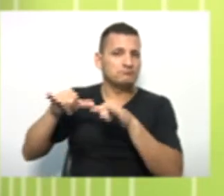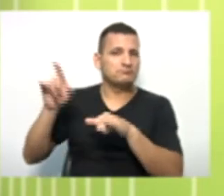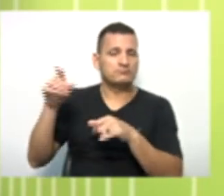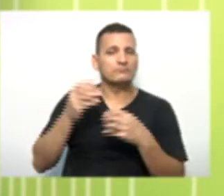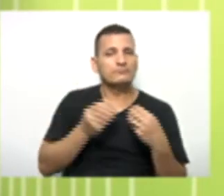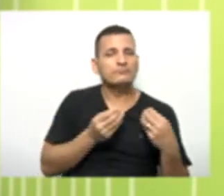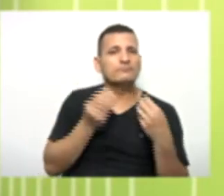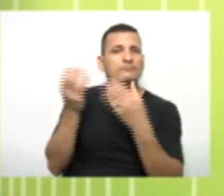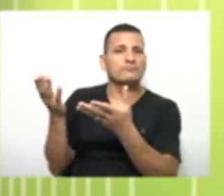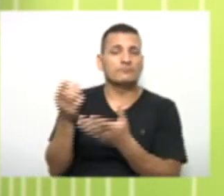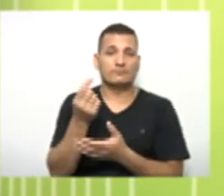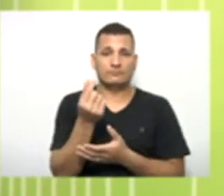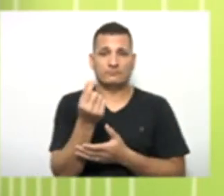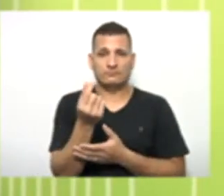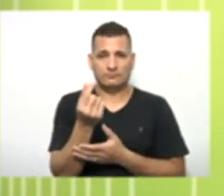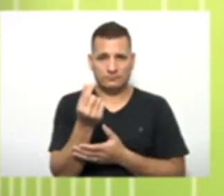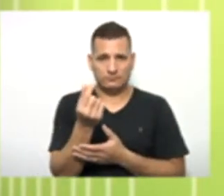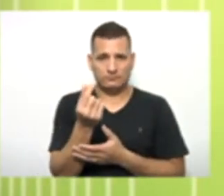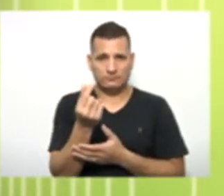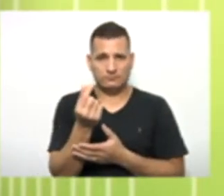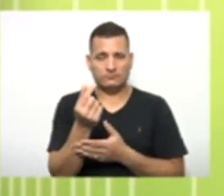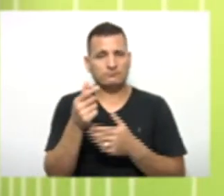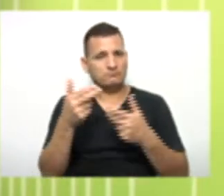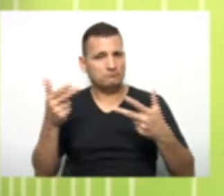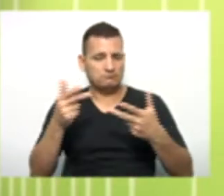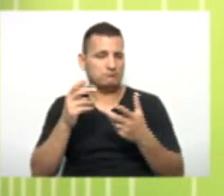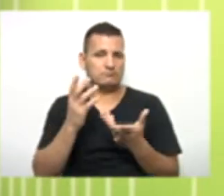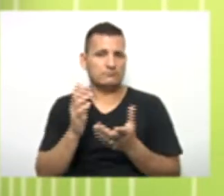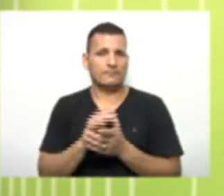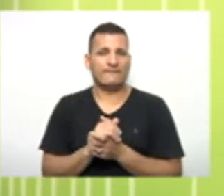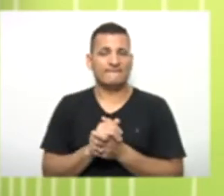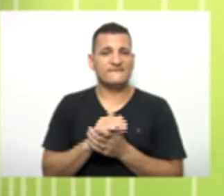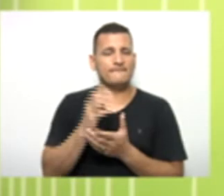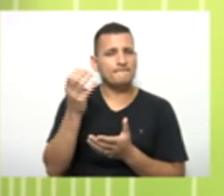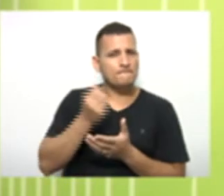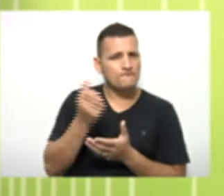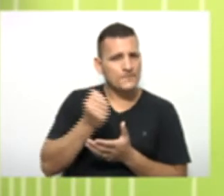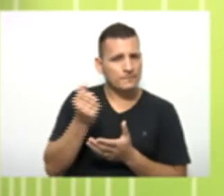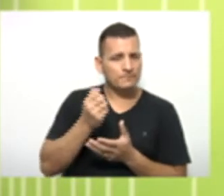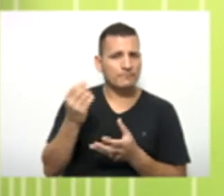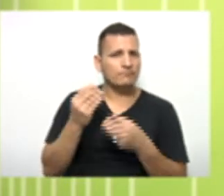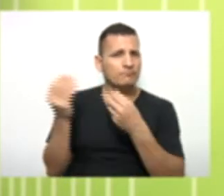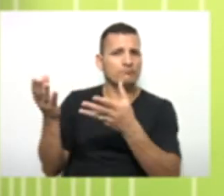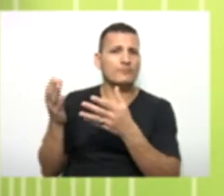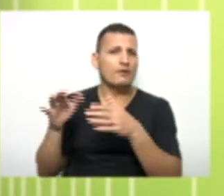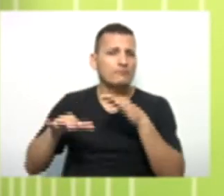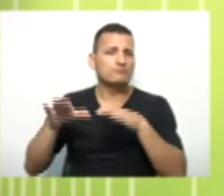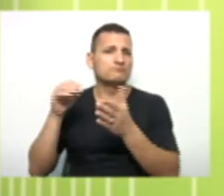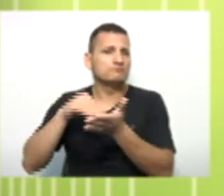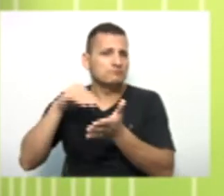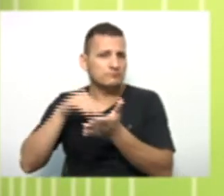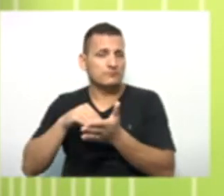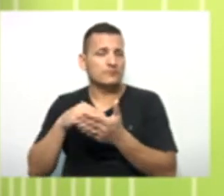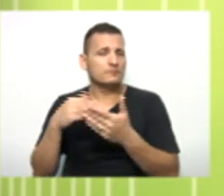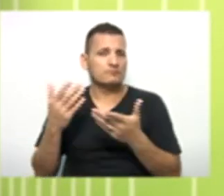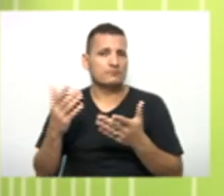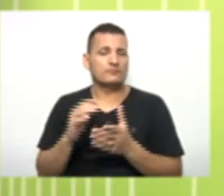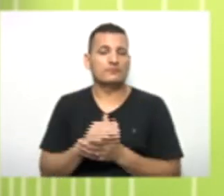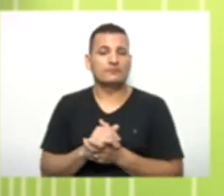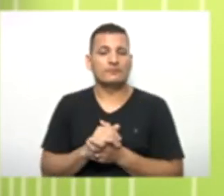X quantidades de iogurte. Só que aquele leite que os cooperados entregam não atende, ok? O que